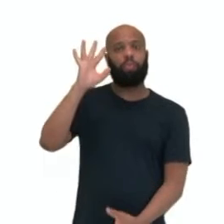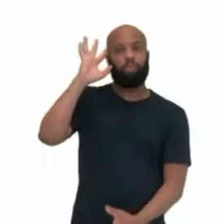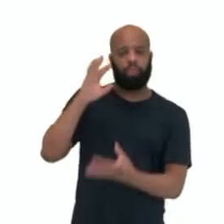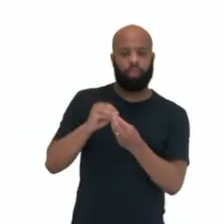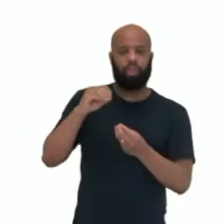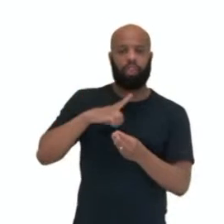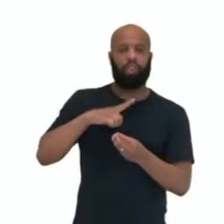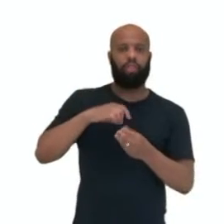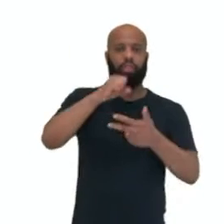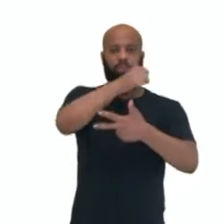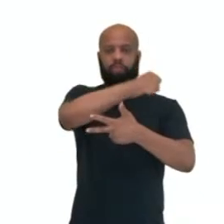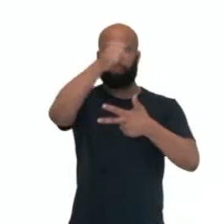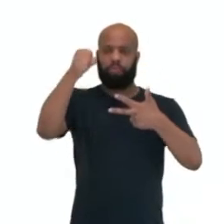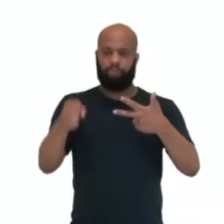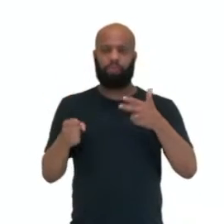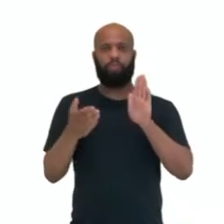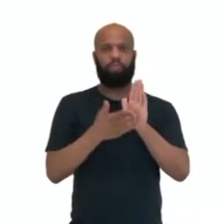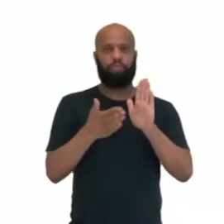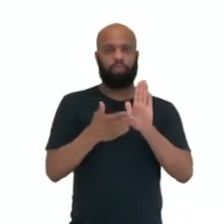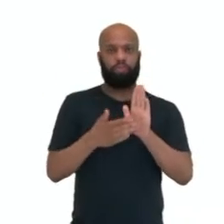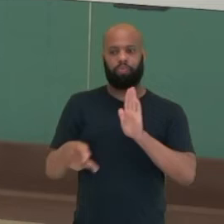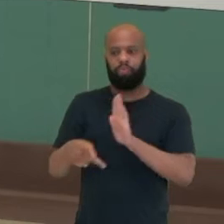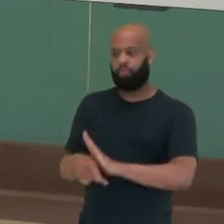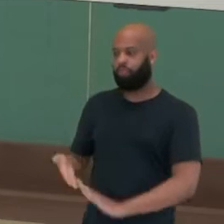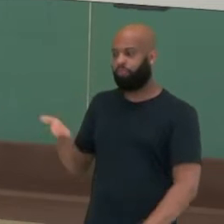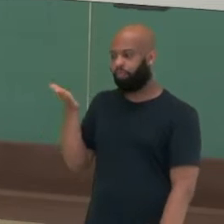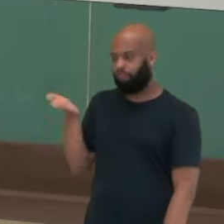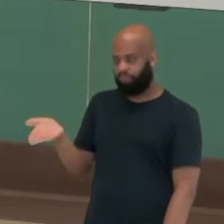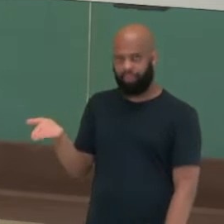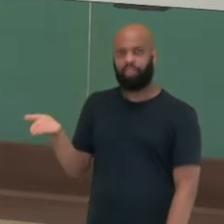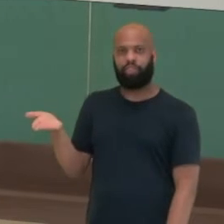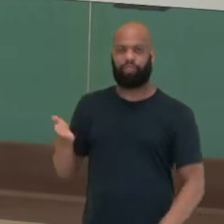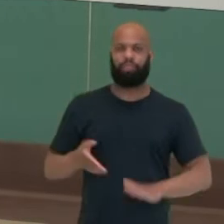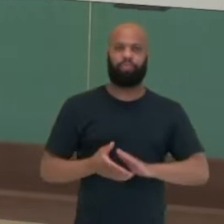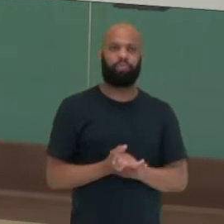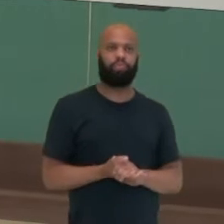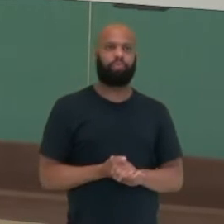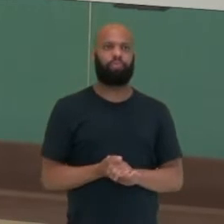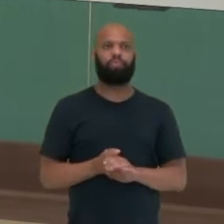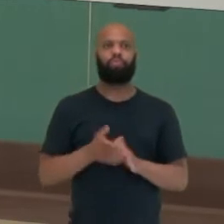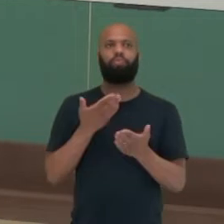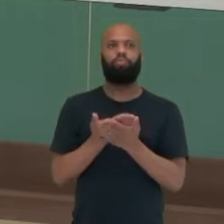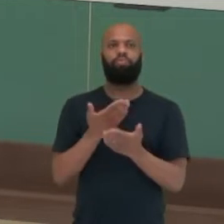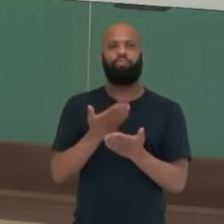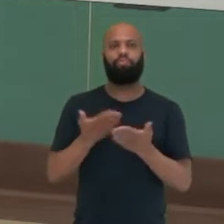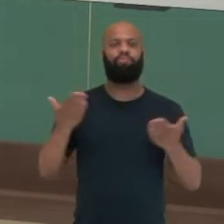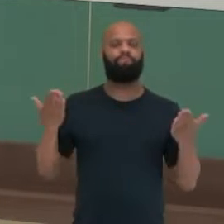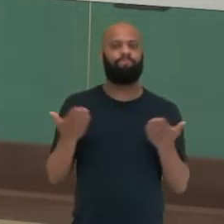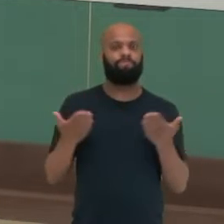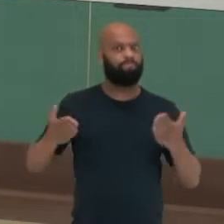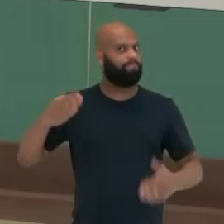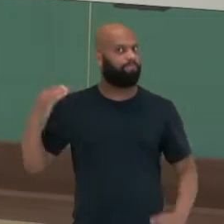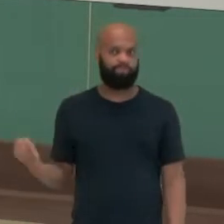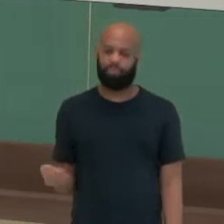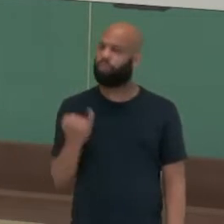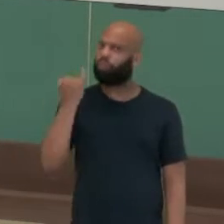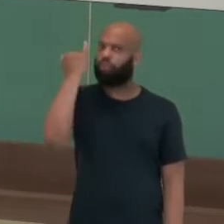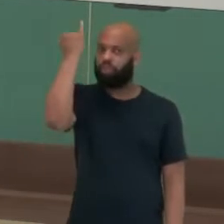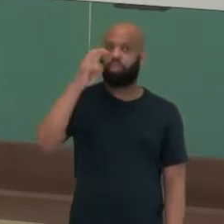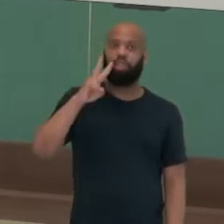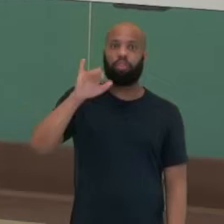divisão dos poderes proposta por Montesquieu. Uma aula super importante, então, para a